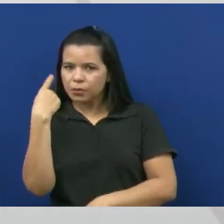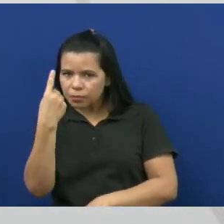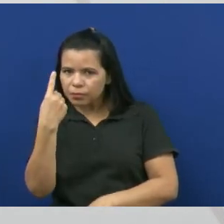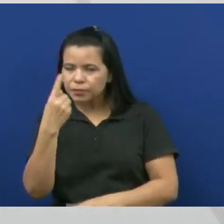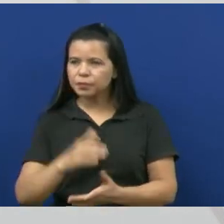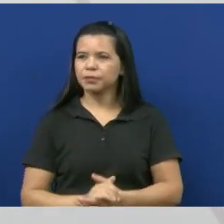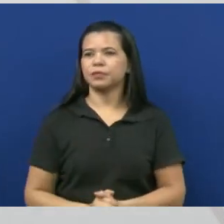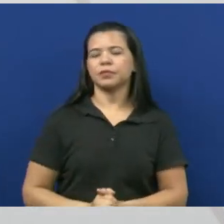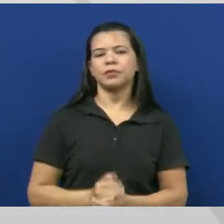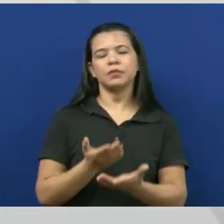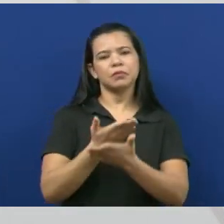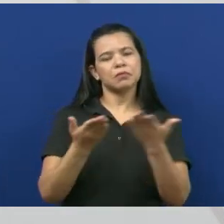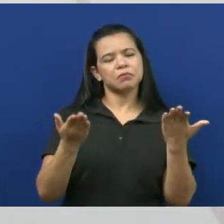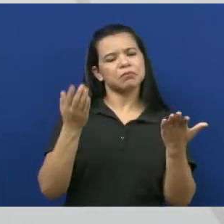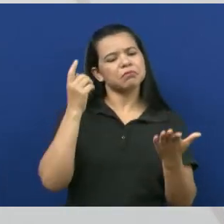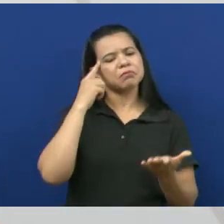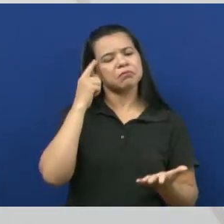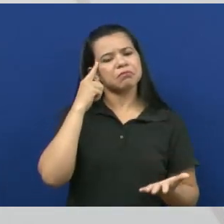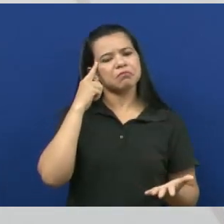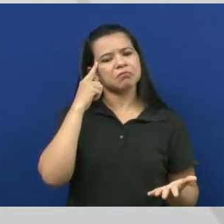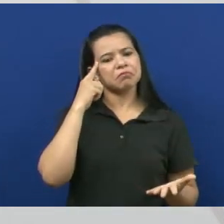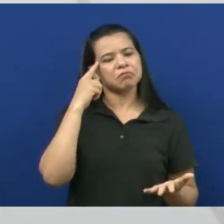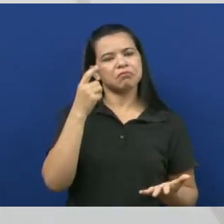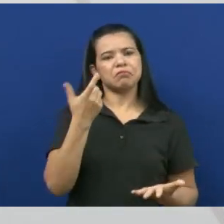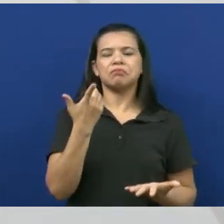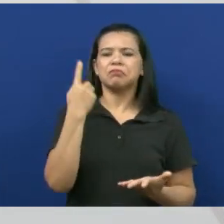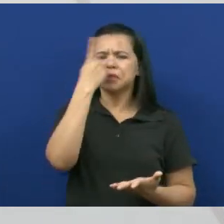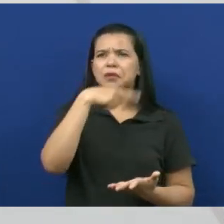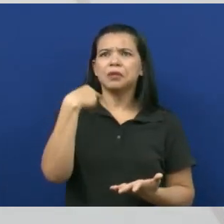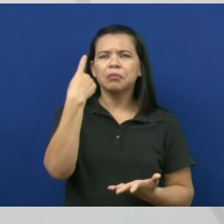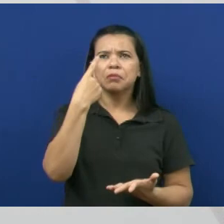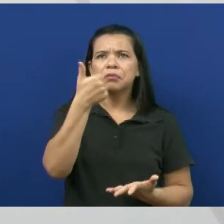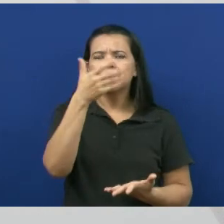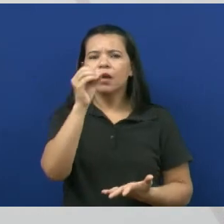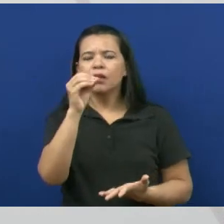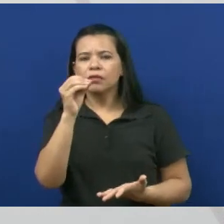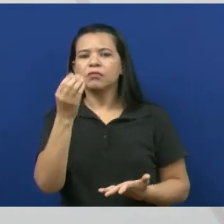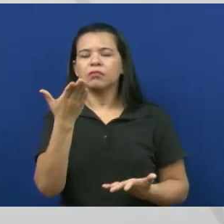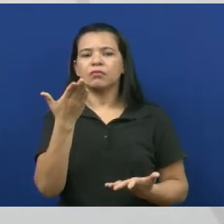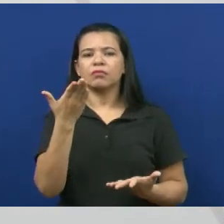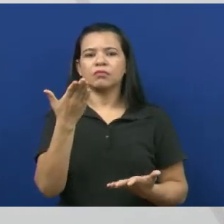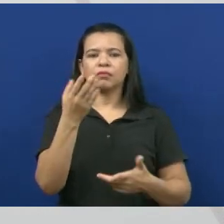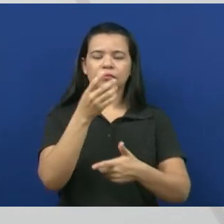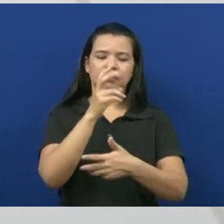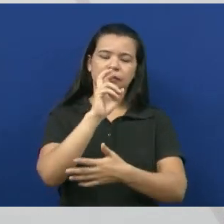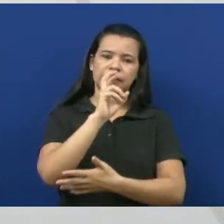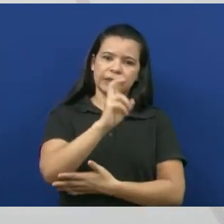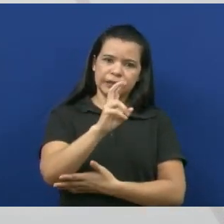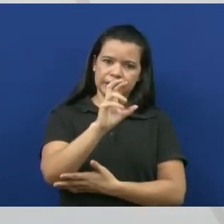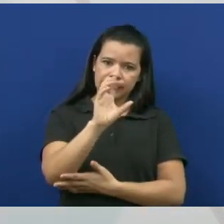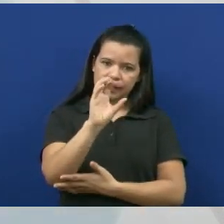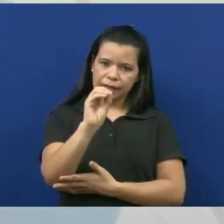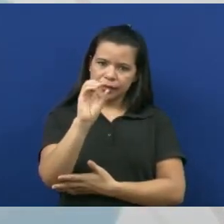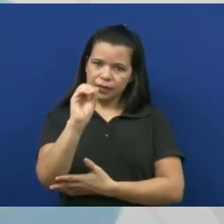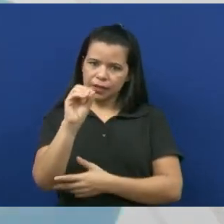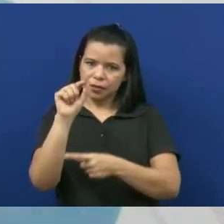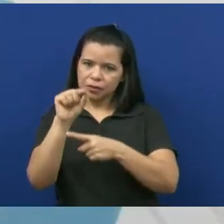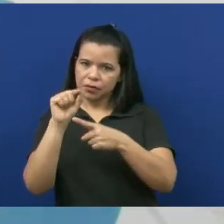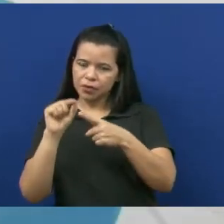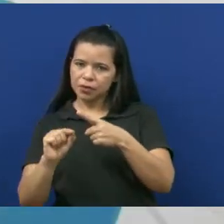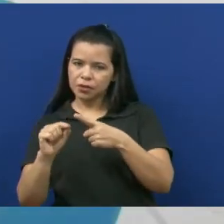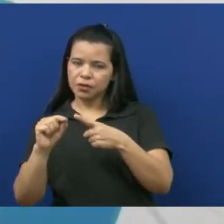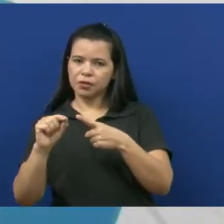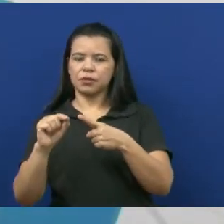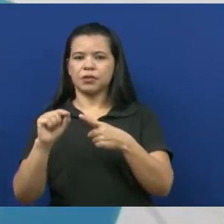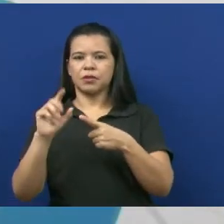de viagem seria de 10 horas, né? Você divide 500 para 50 e isso dá 10. Ou seja, gastaríamos 10 horas de viagem